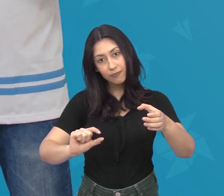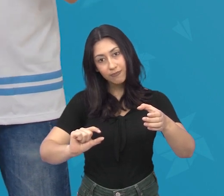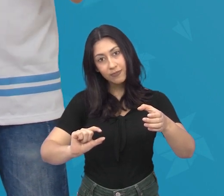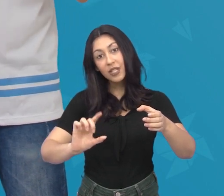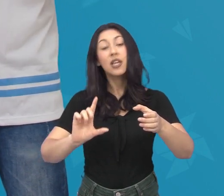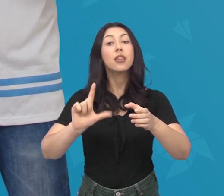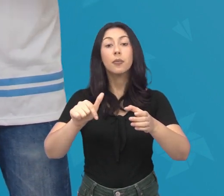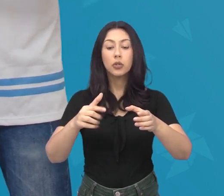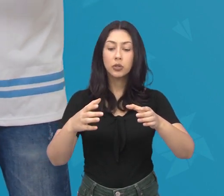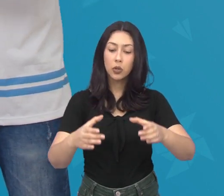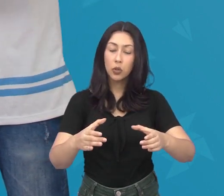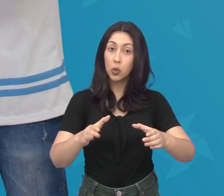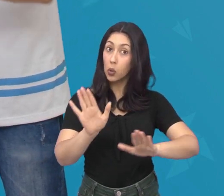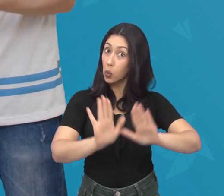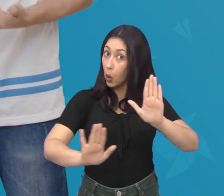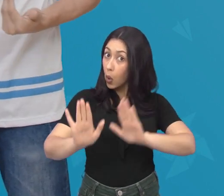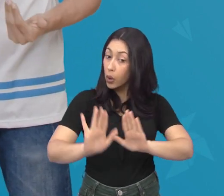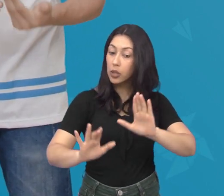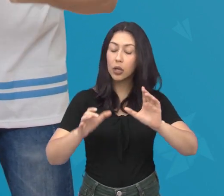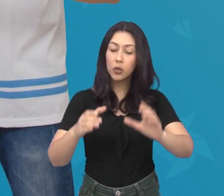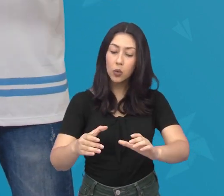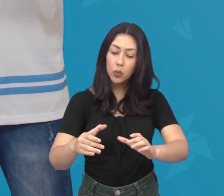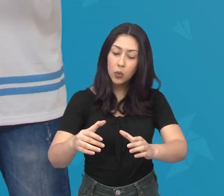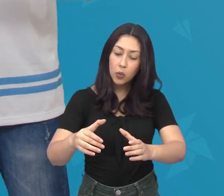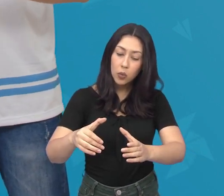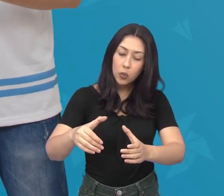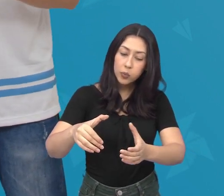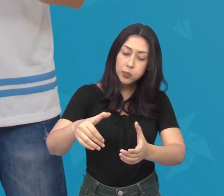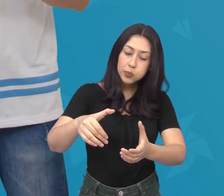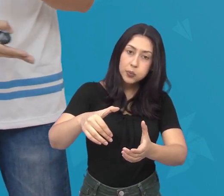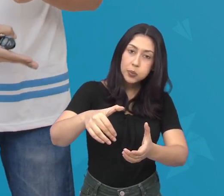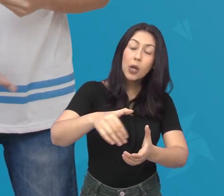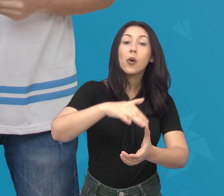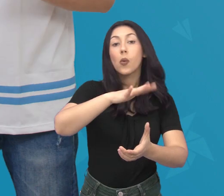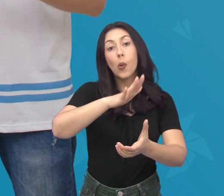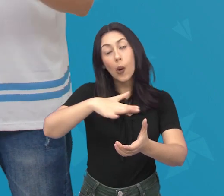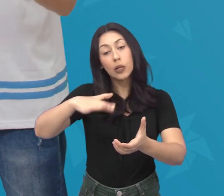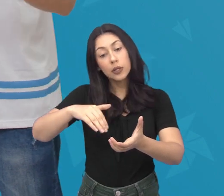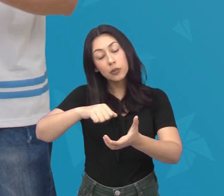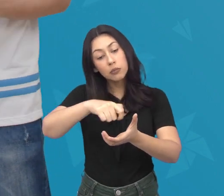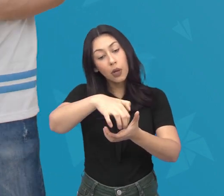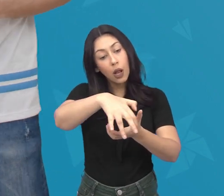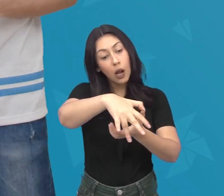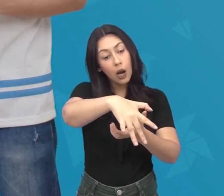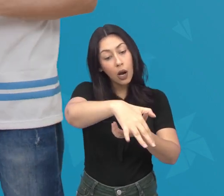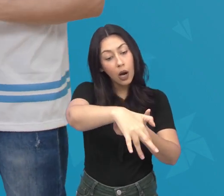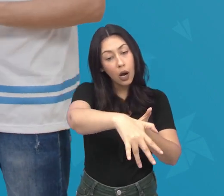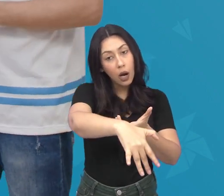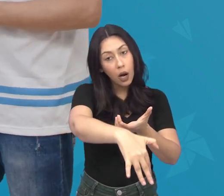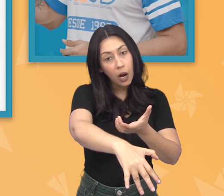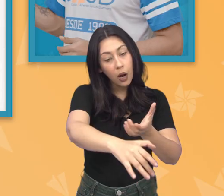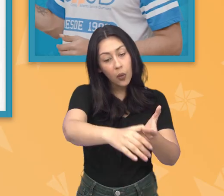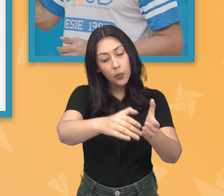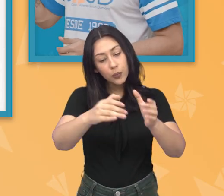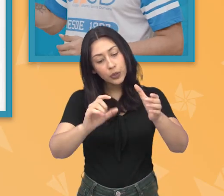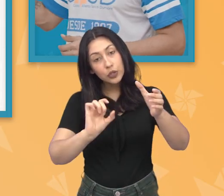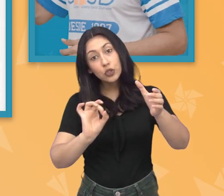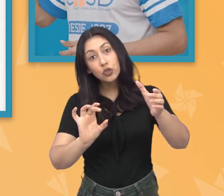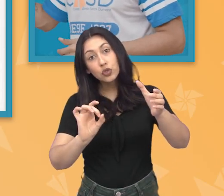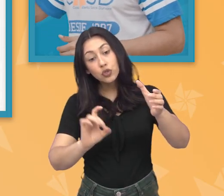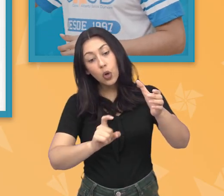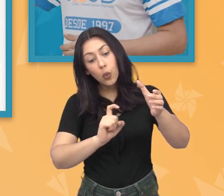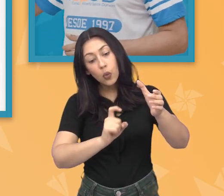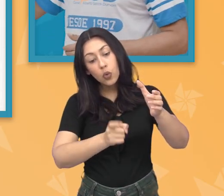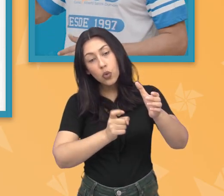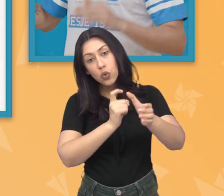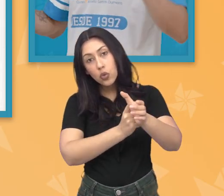você simplesmente vira com todo o cuidado desse recipiente para retirar o líquido e separar ele do sólido que está ali decantado. Como temos aqui na